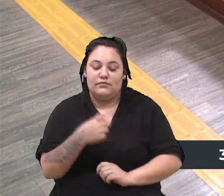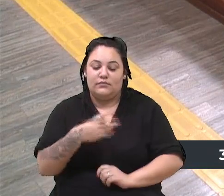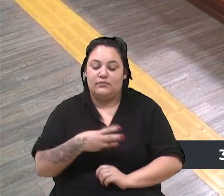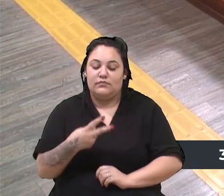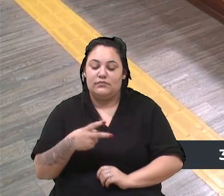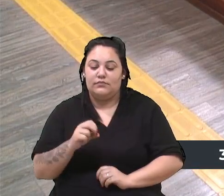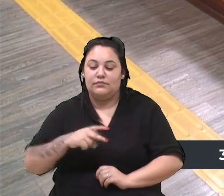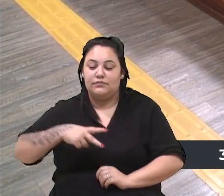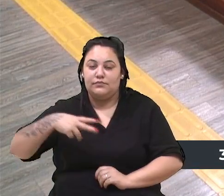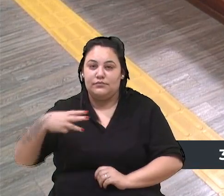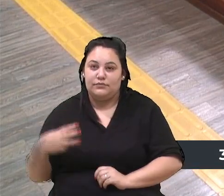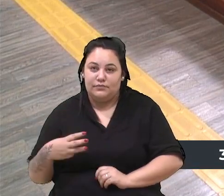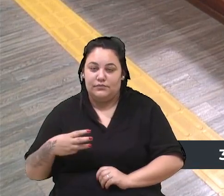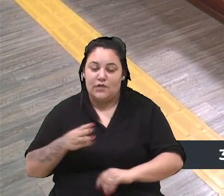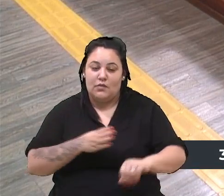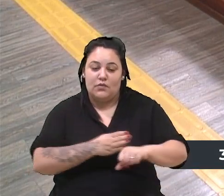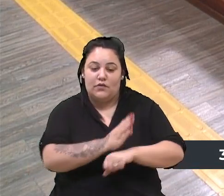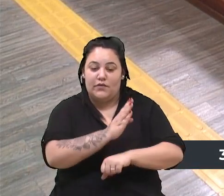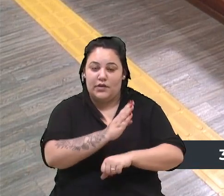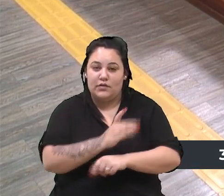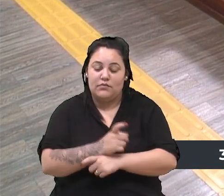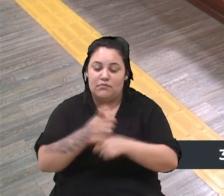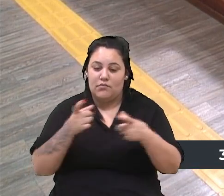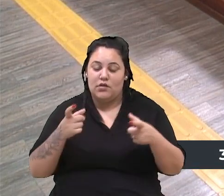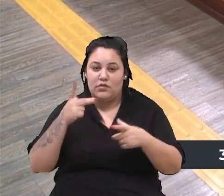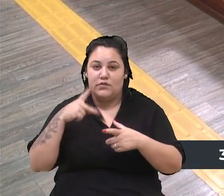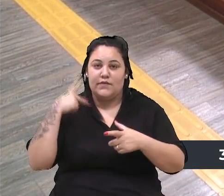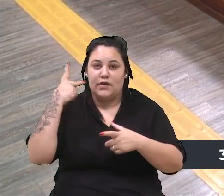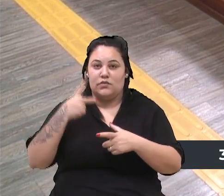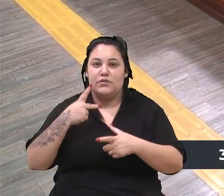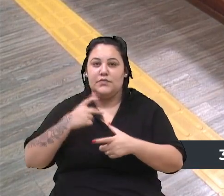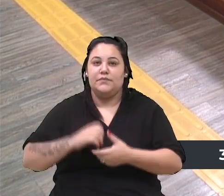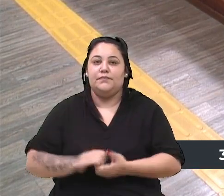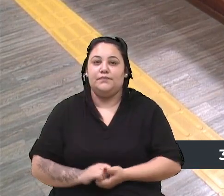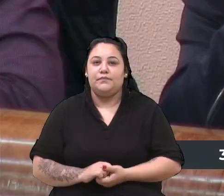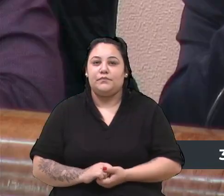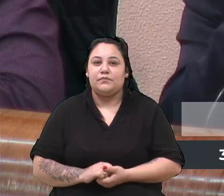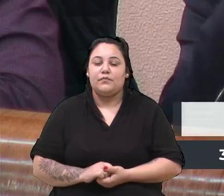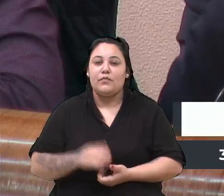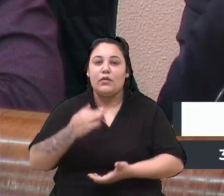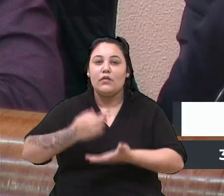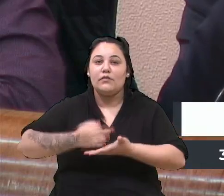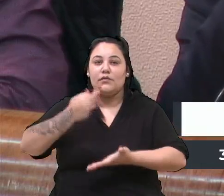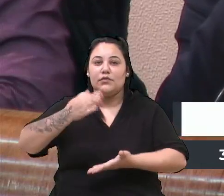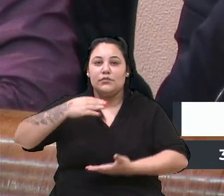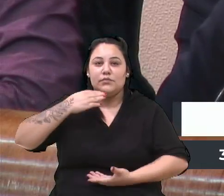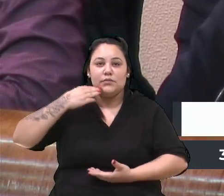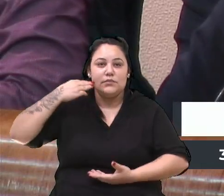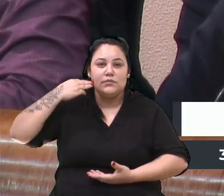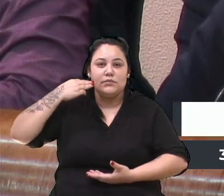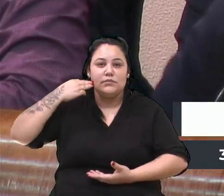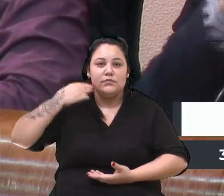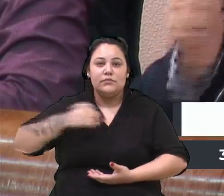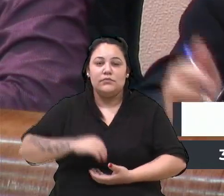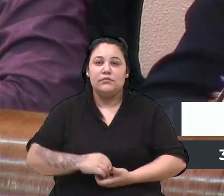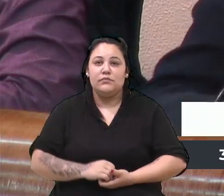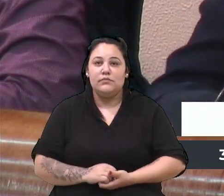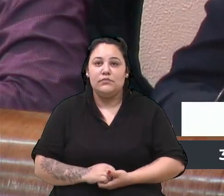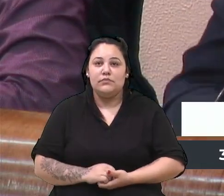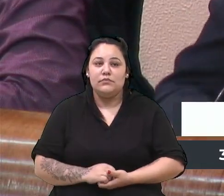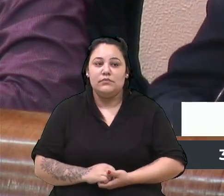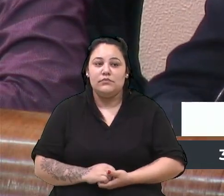13/2023 foi aprovado por unanimidade, com a ausência de Marisol Santos e